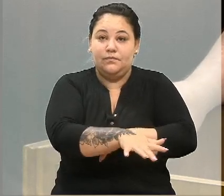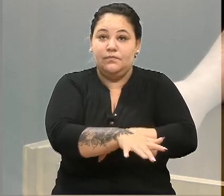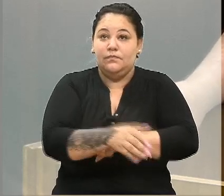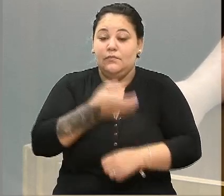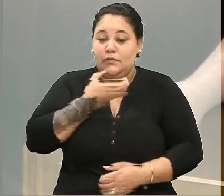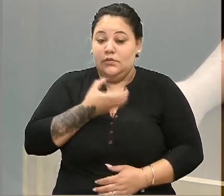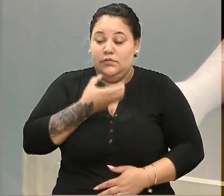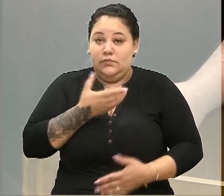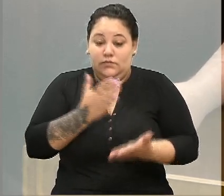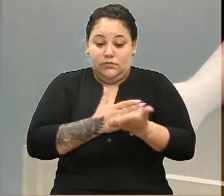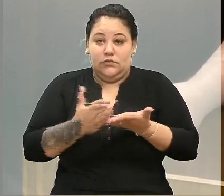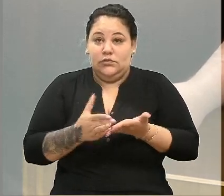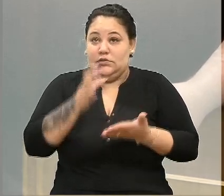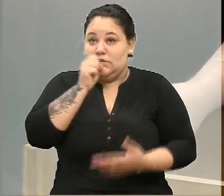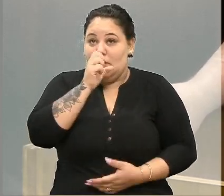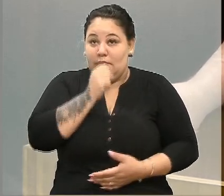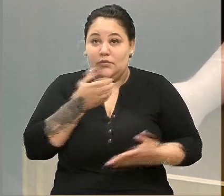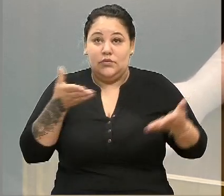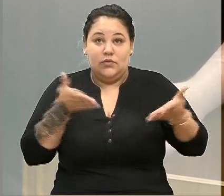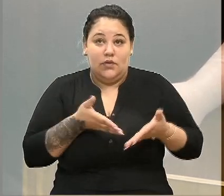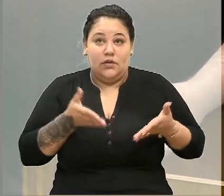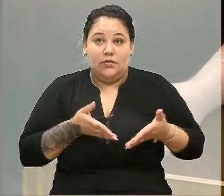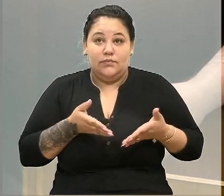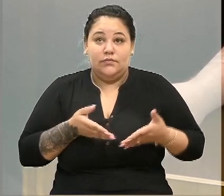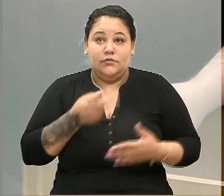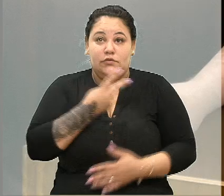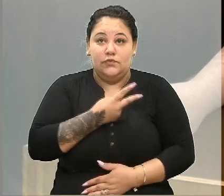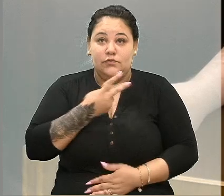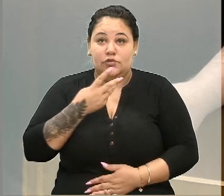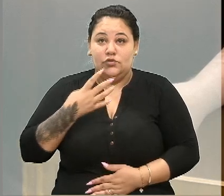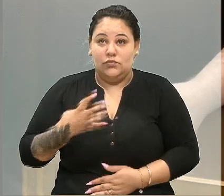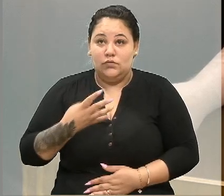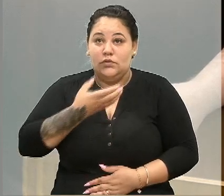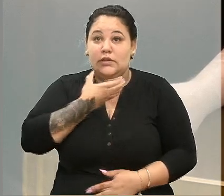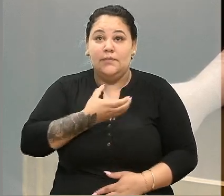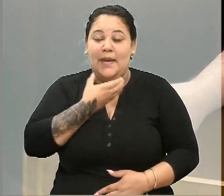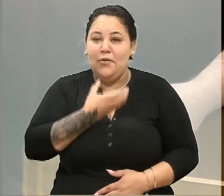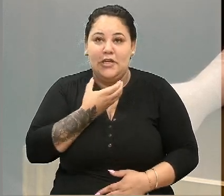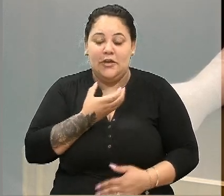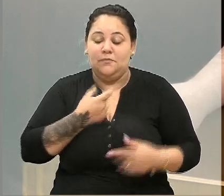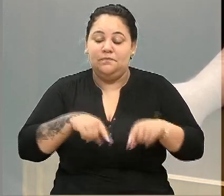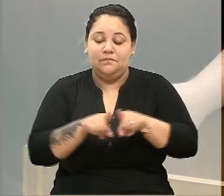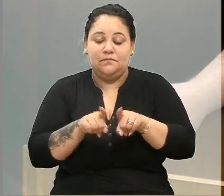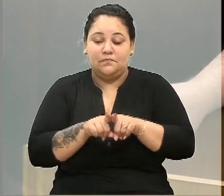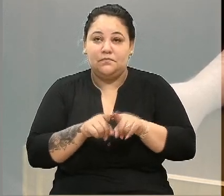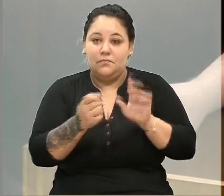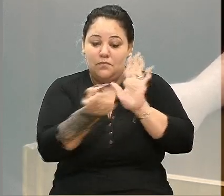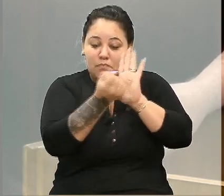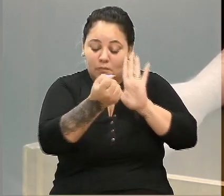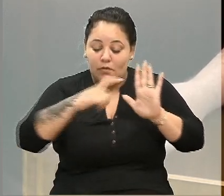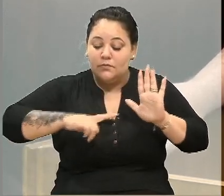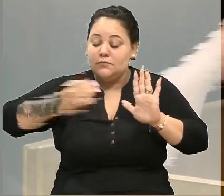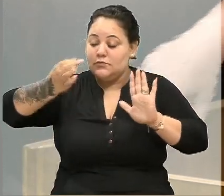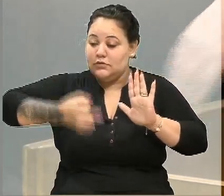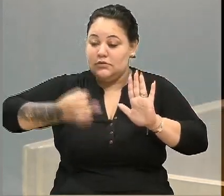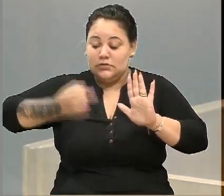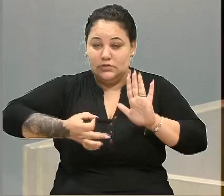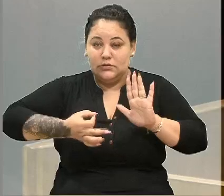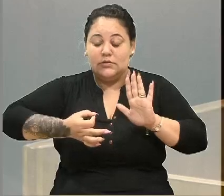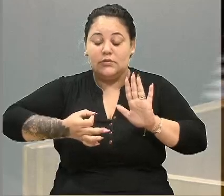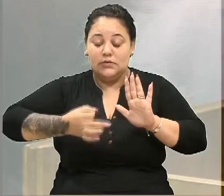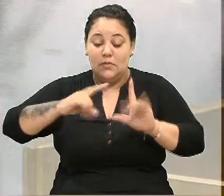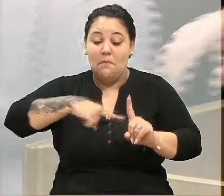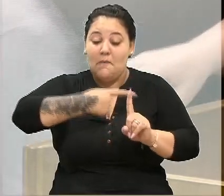partir de sábado, agora até o dia 24 de dezembro, vai ser um grande marco. Eu tenho certeza disso. Então é mais